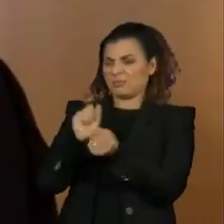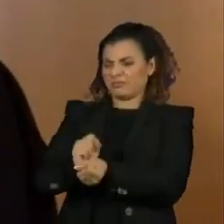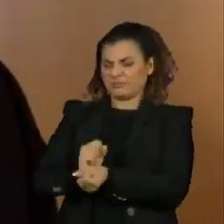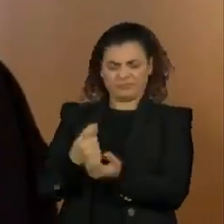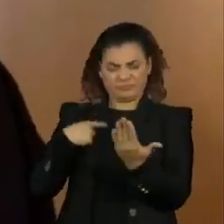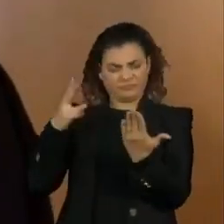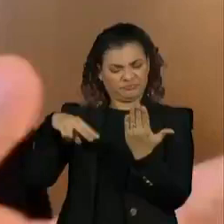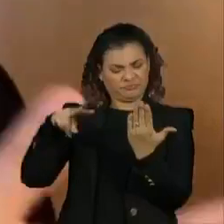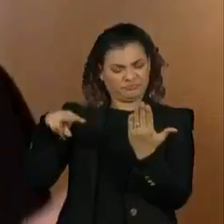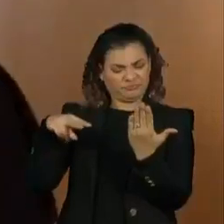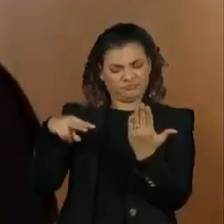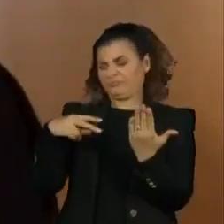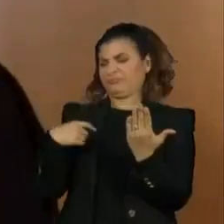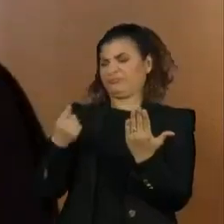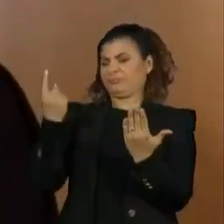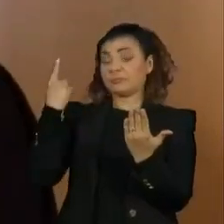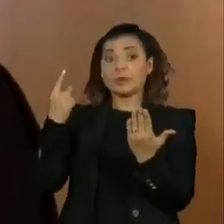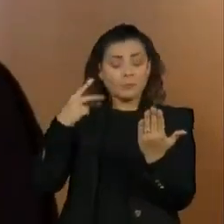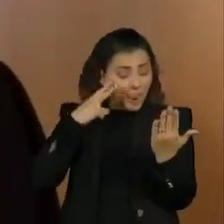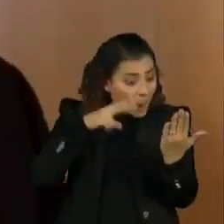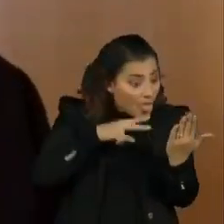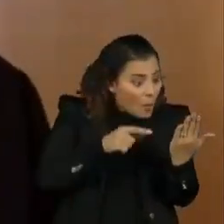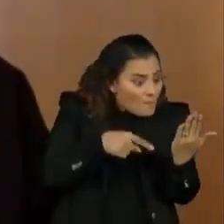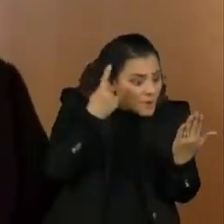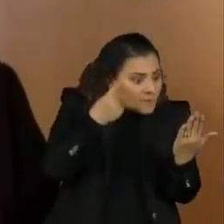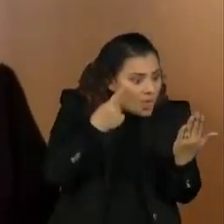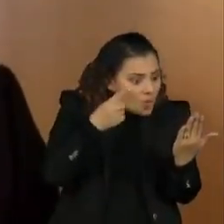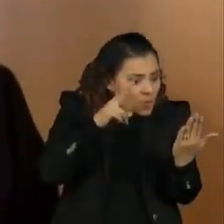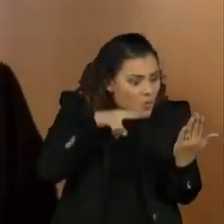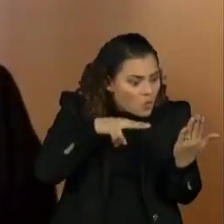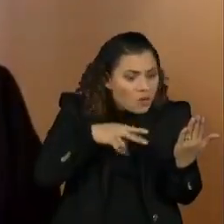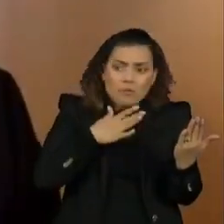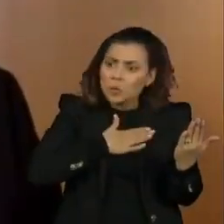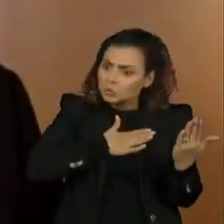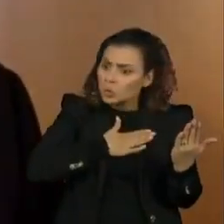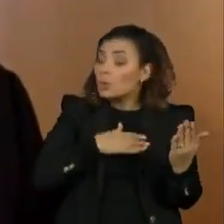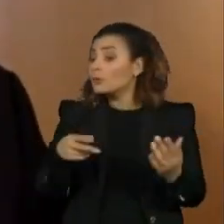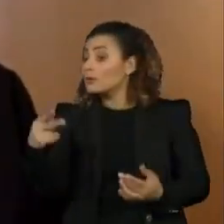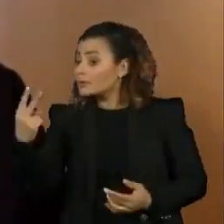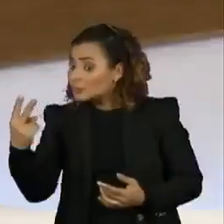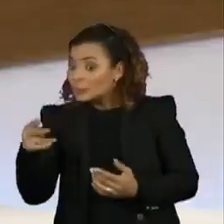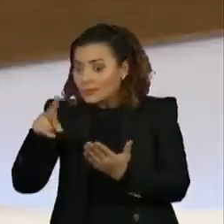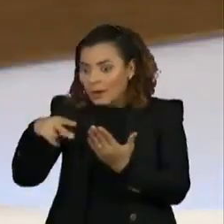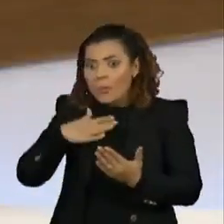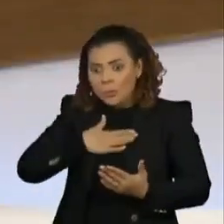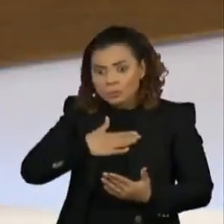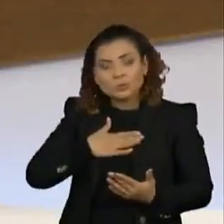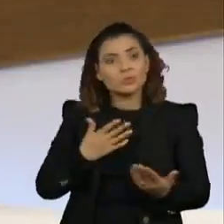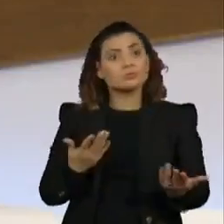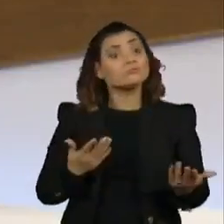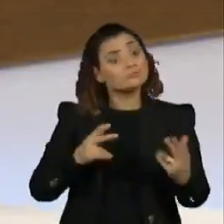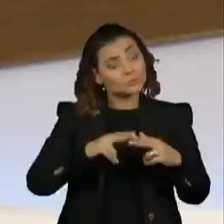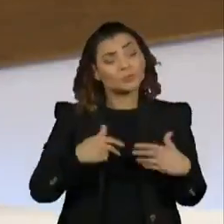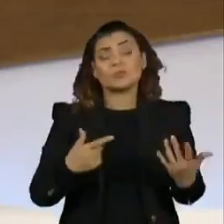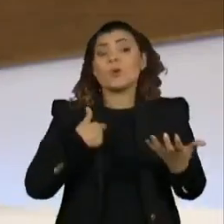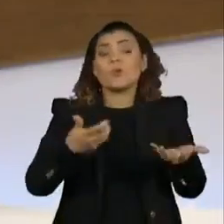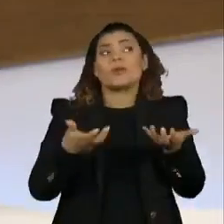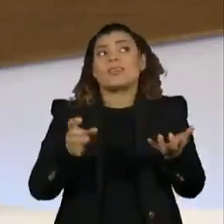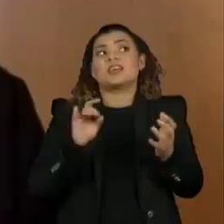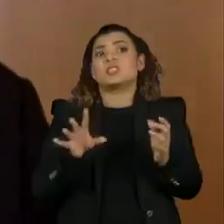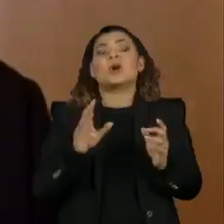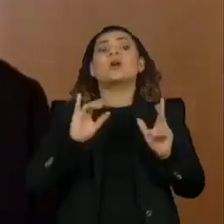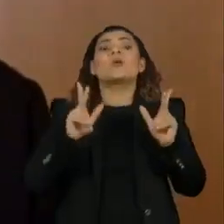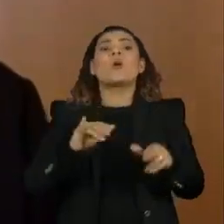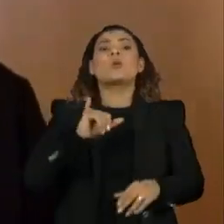discussão do racismo e que leram a minha primeira trilogia e gostaram, agora estão enfrentando esse assunto. Então, acho que assim, eu gostaria de ser uma espécie de